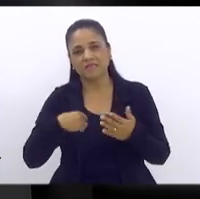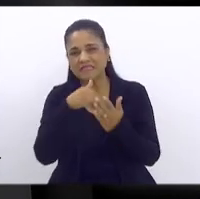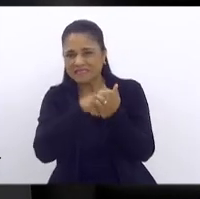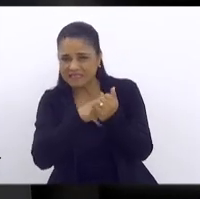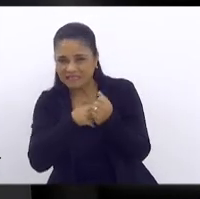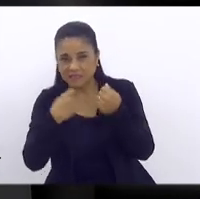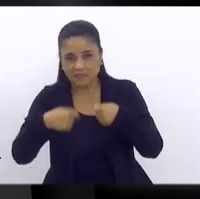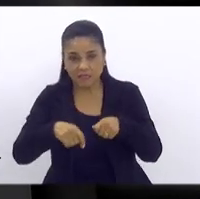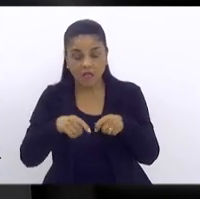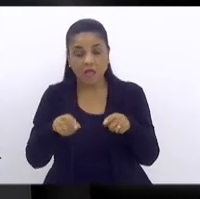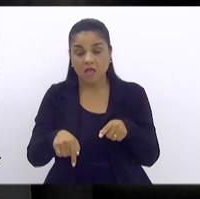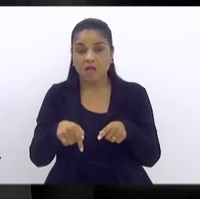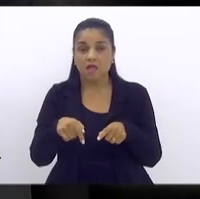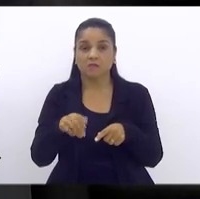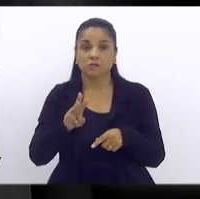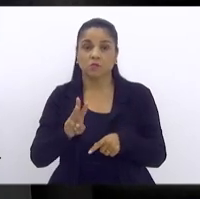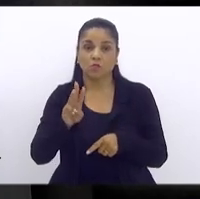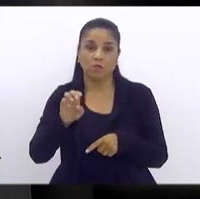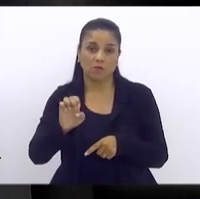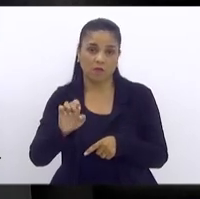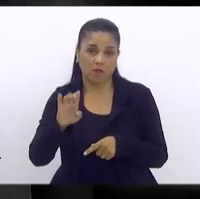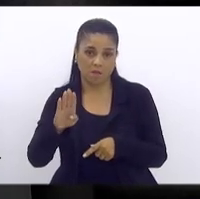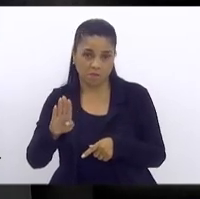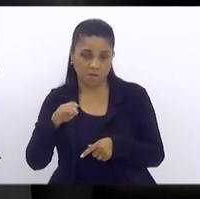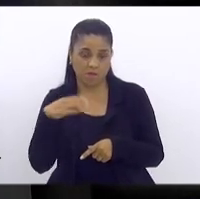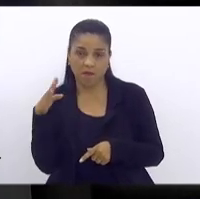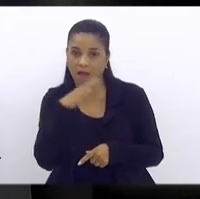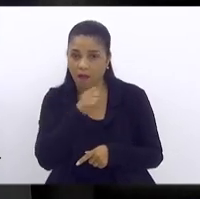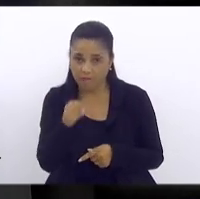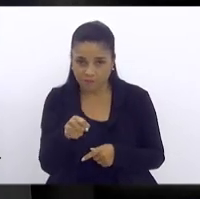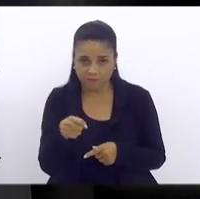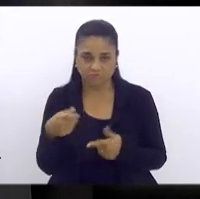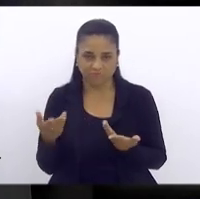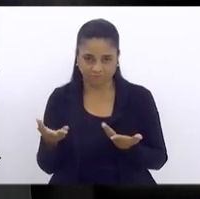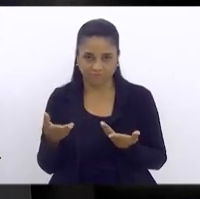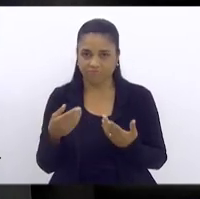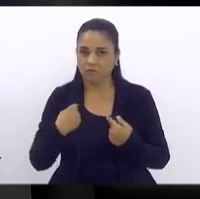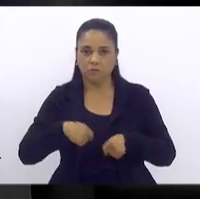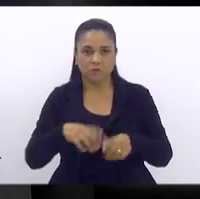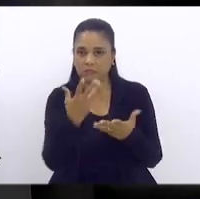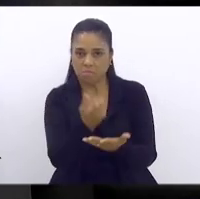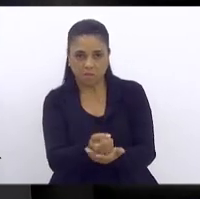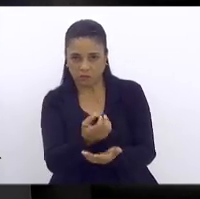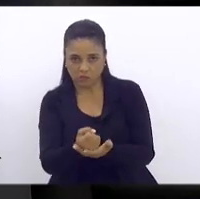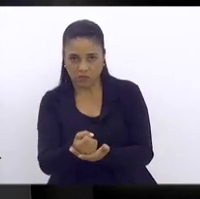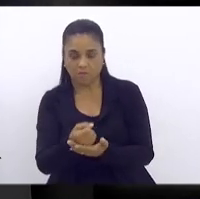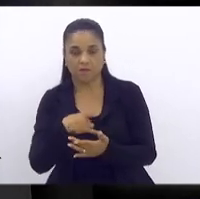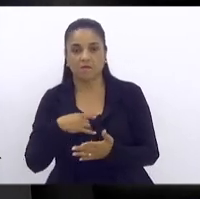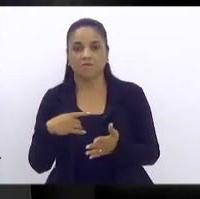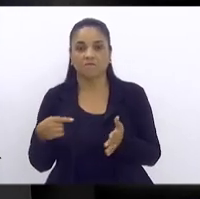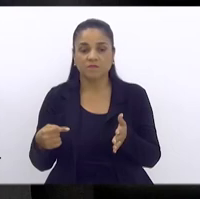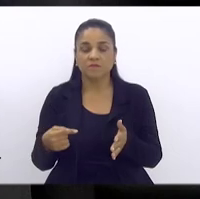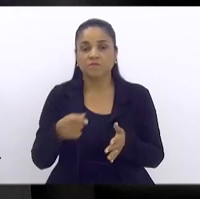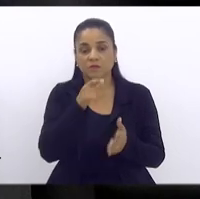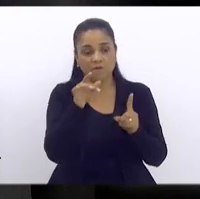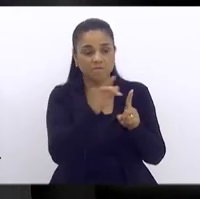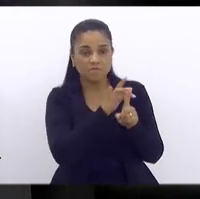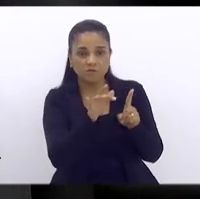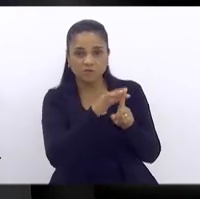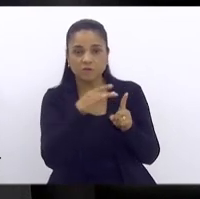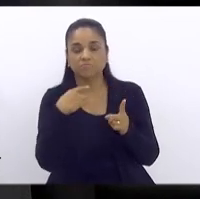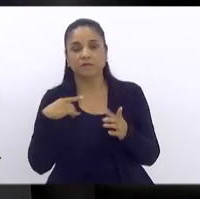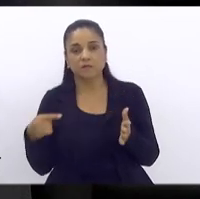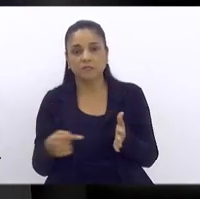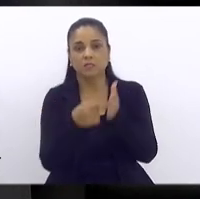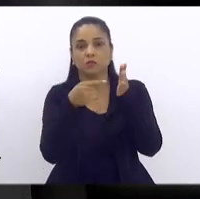você precisa de um rápido acesso, né? Uma usabilidade mais adequada para a vítima denunciar, fazer um pedido de protetiva.